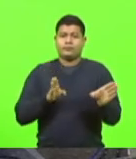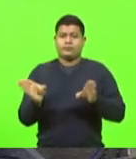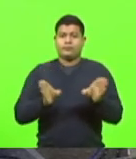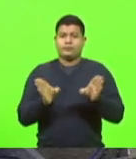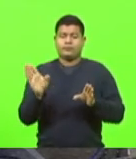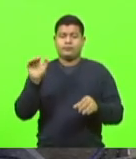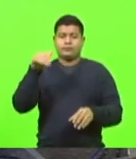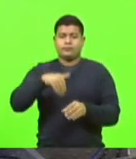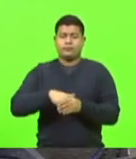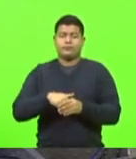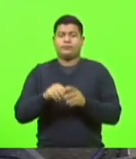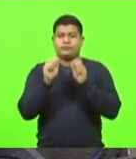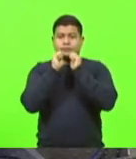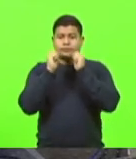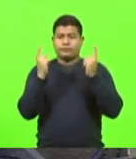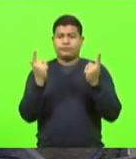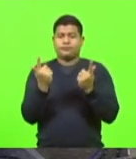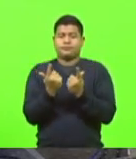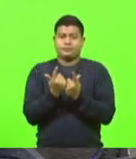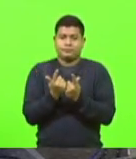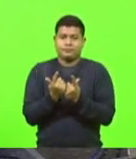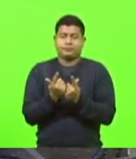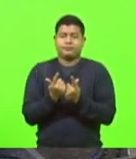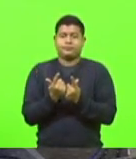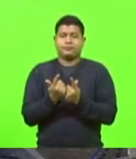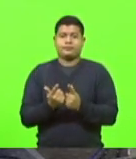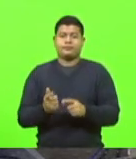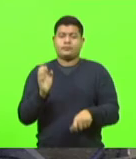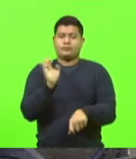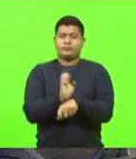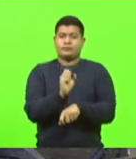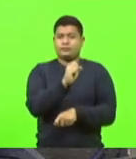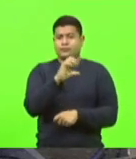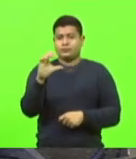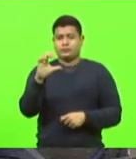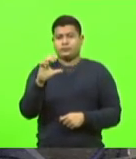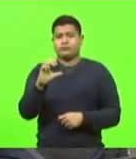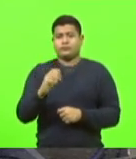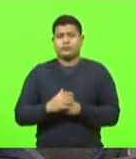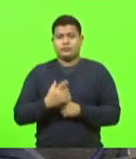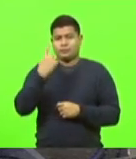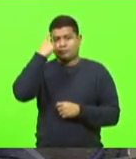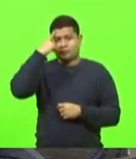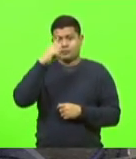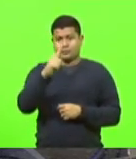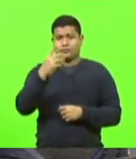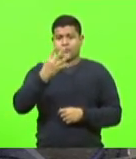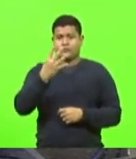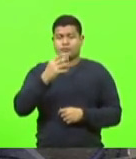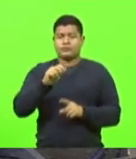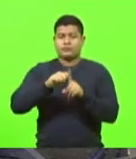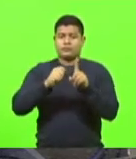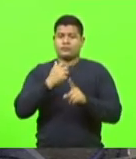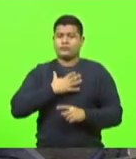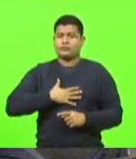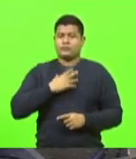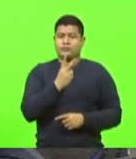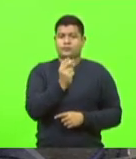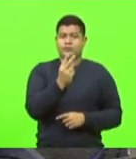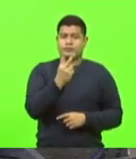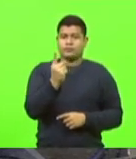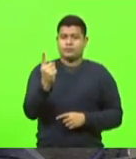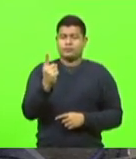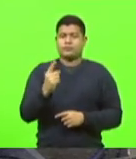digo, da 19ª legislatura da Assembleia Legislativa do Estado de Santa Catarina, realizada no dia 4 de agosto, 2021.